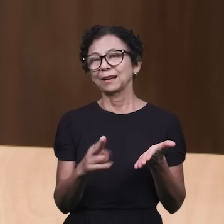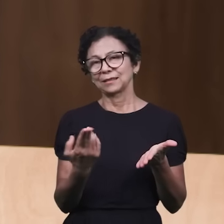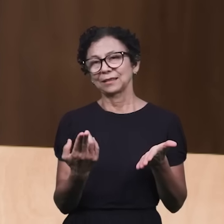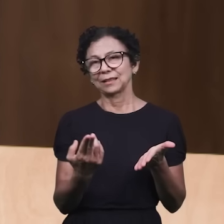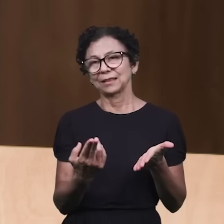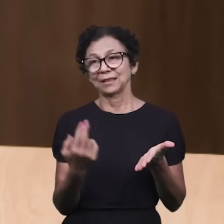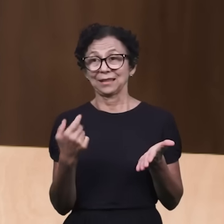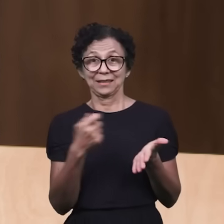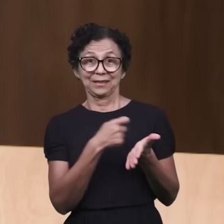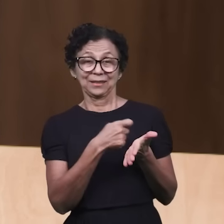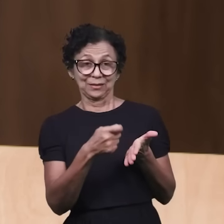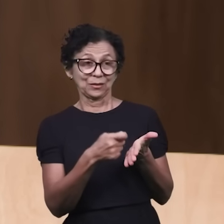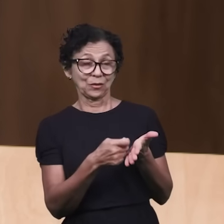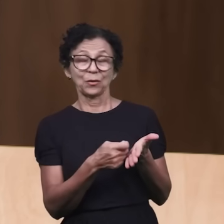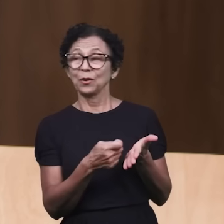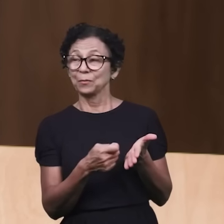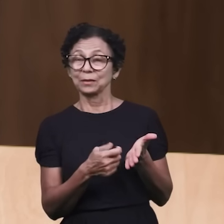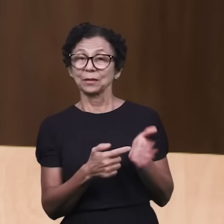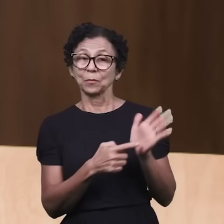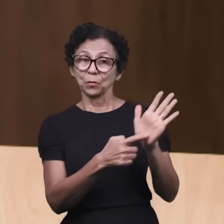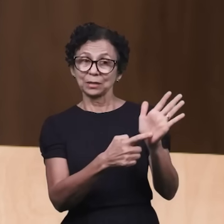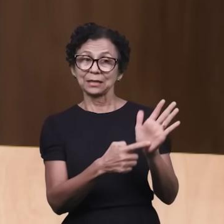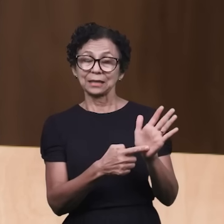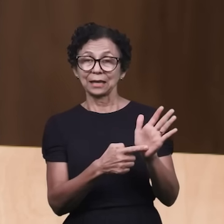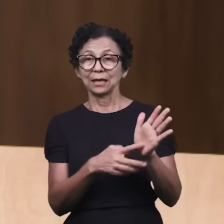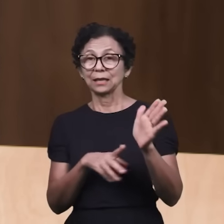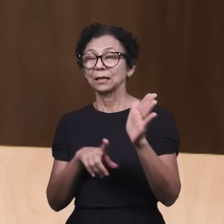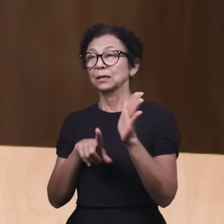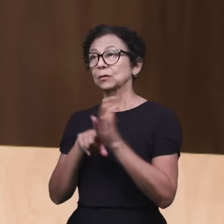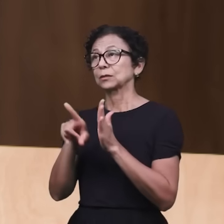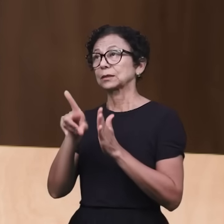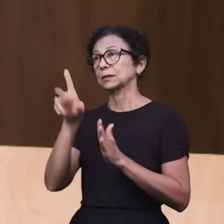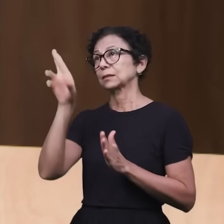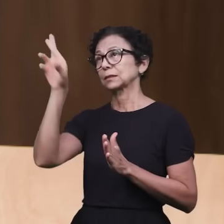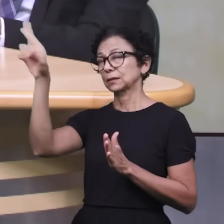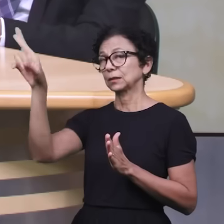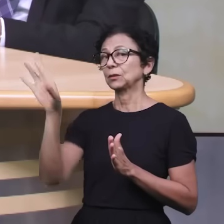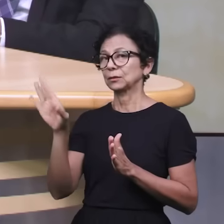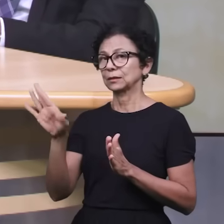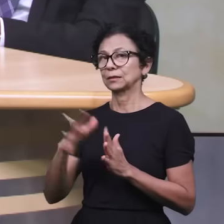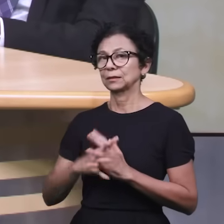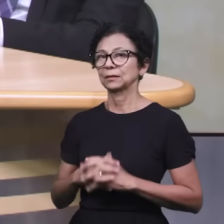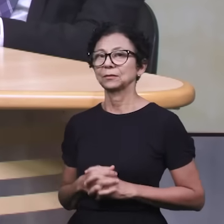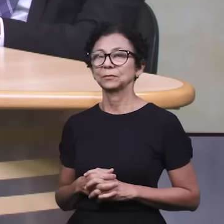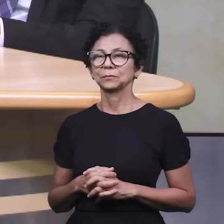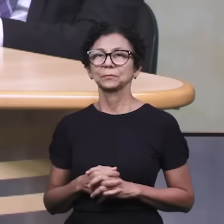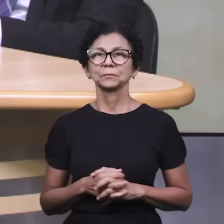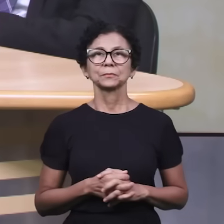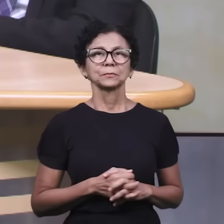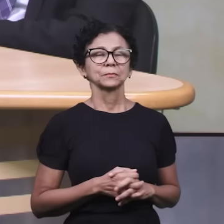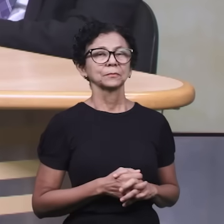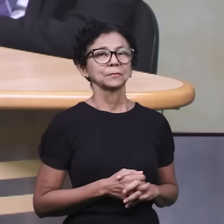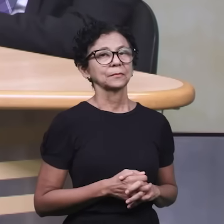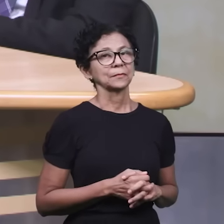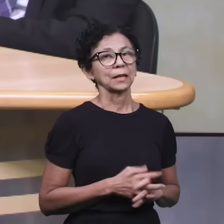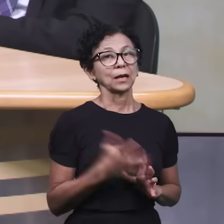é o pastor que vai fazer, não é? Que vai batizar. Não é Jesus que vai batizar nas águas, é o pastor. O batismo com o Espírito Santo é Jesus. Mas a